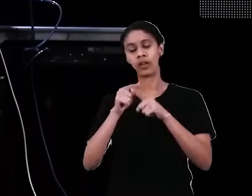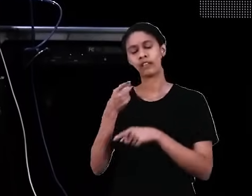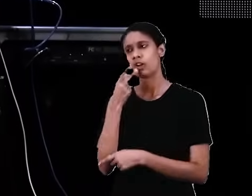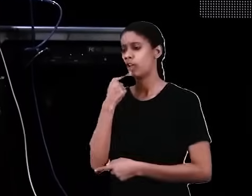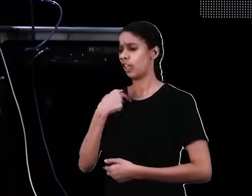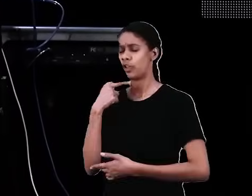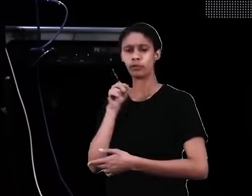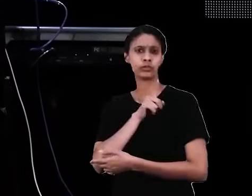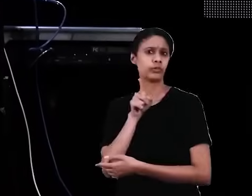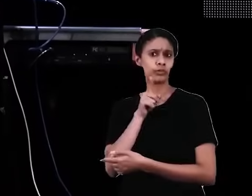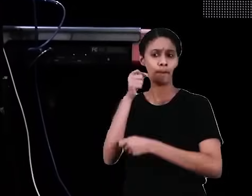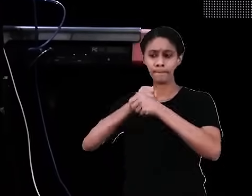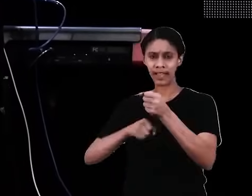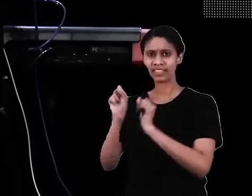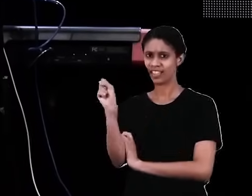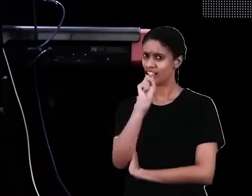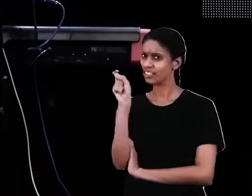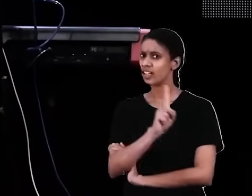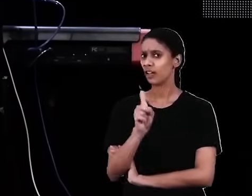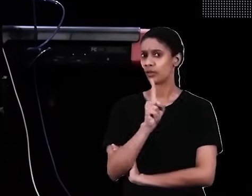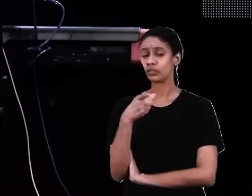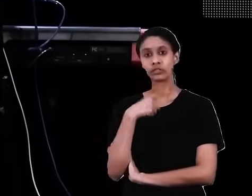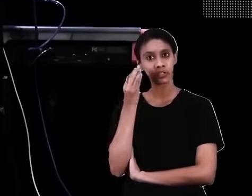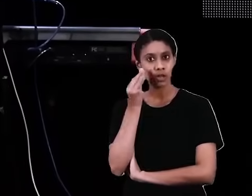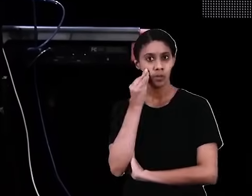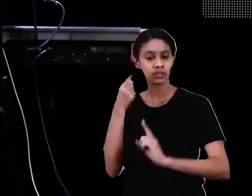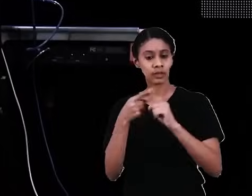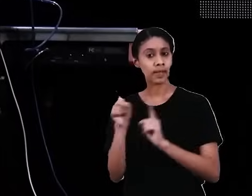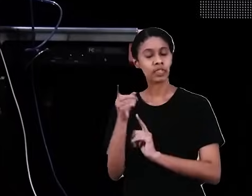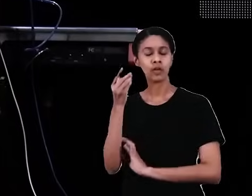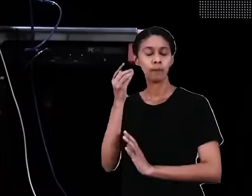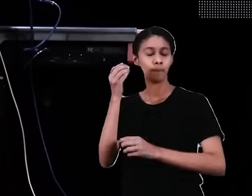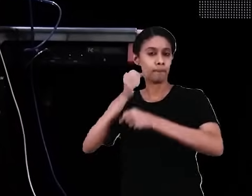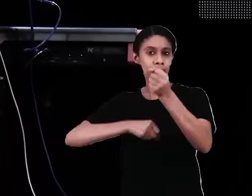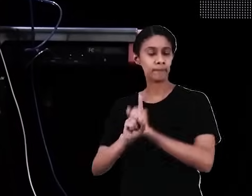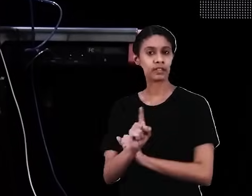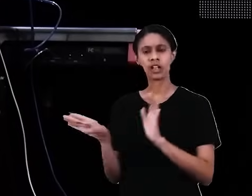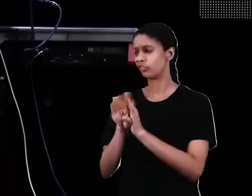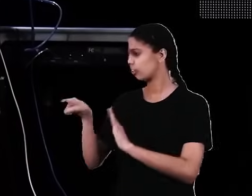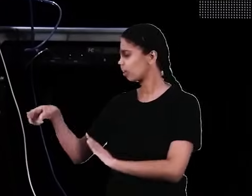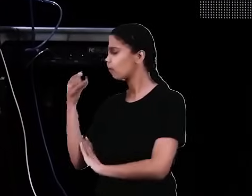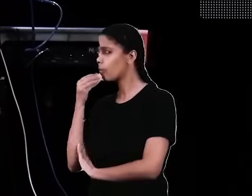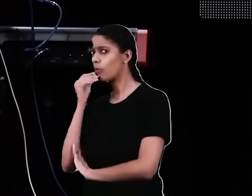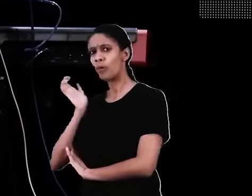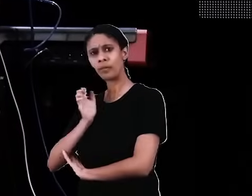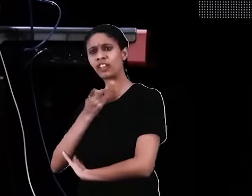vou matar Saul. Ele teve a chance de matar Saul e não matou. Aí chega com Nabal, ele diz: vou matar, pega a